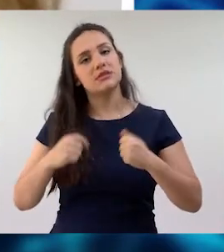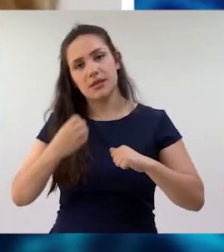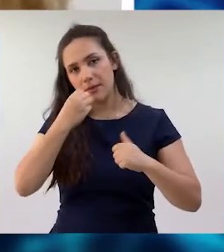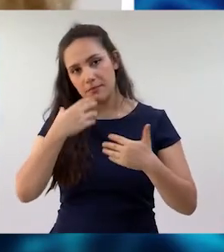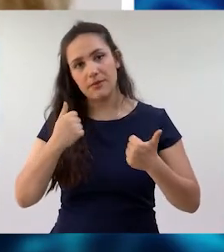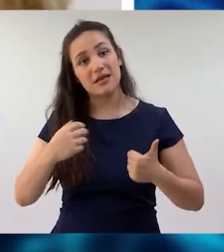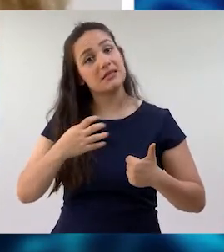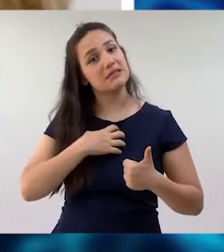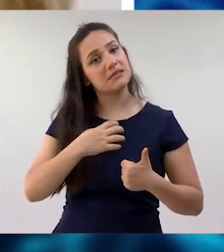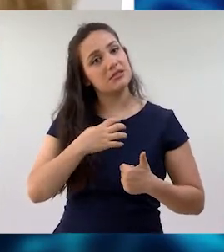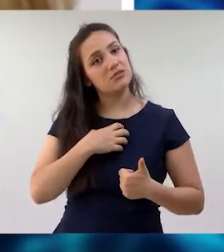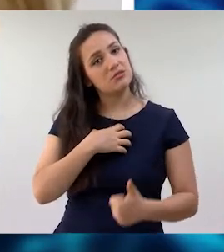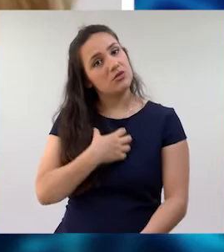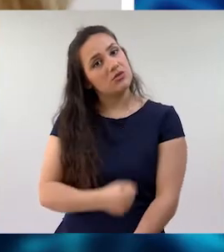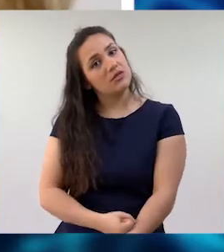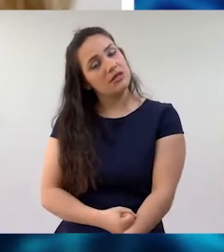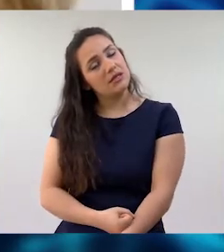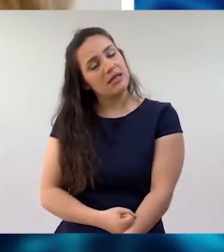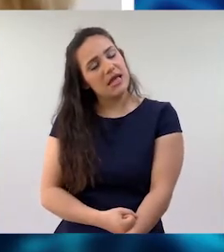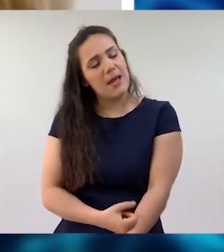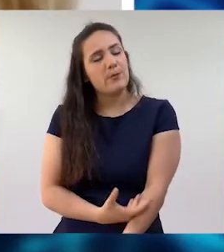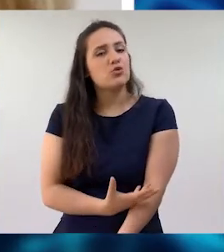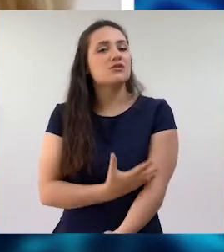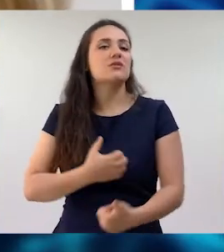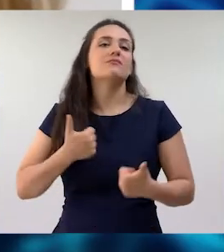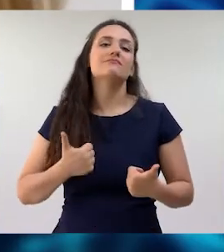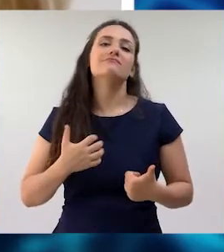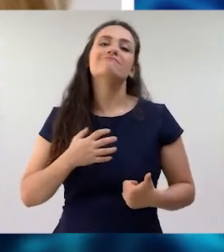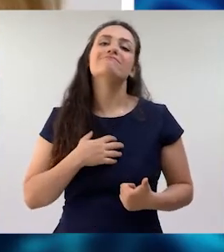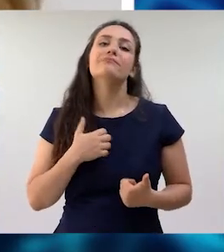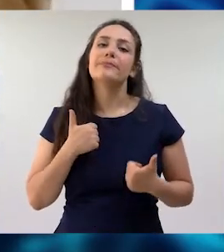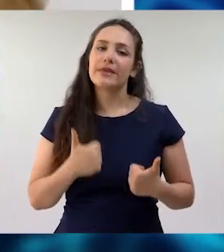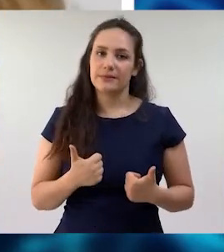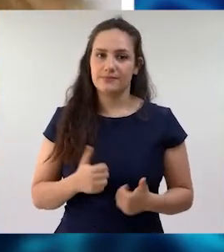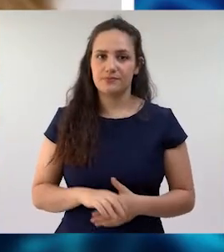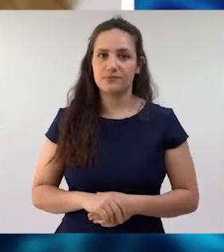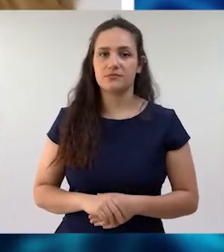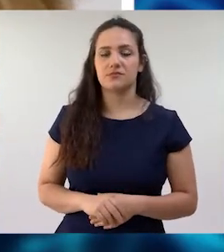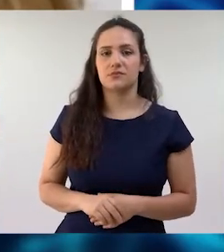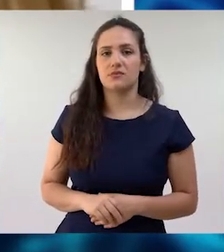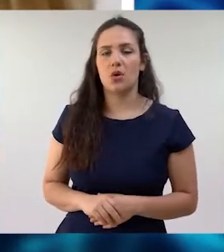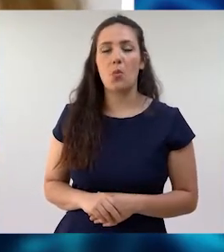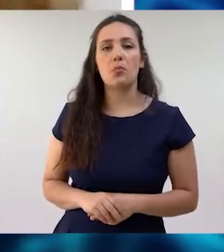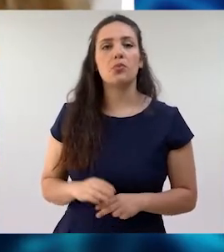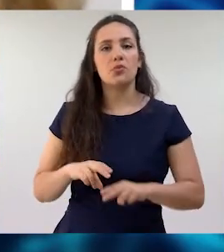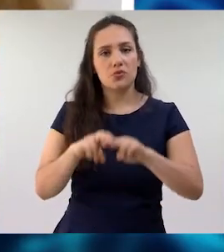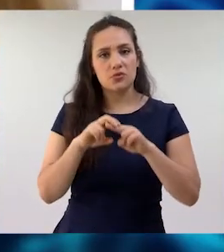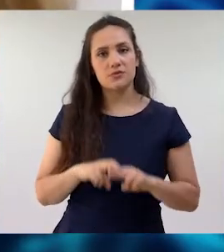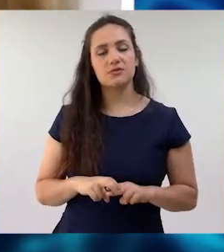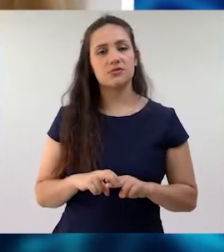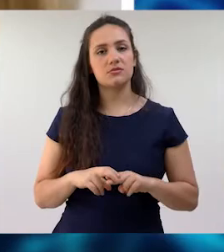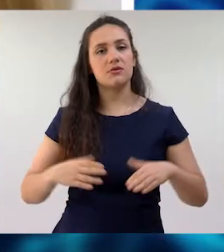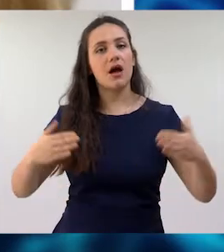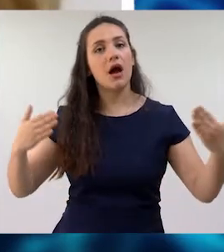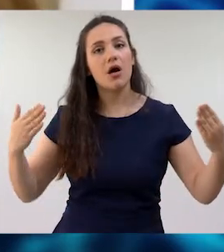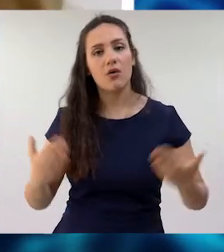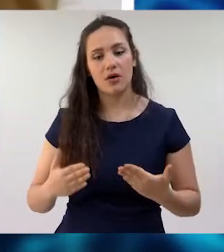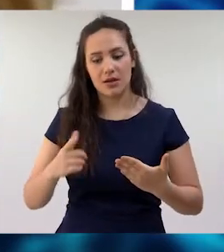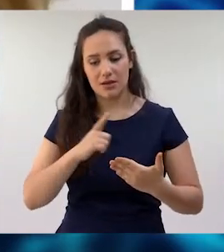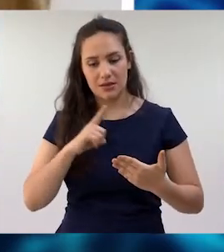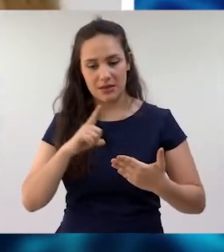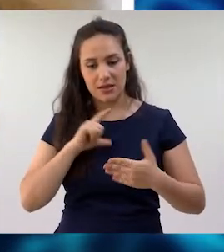tem que tentar deixar o emocional sob controle. Então, são pilares da boa saúde. Então, o que nós podemos efetivamente fazer